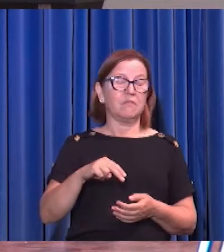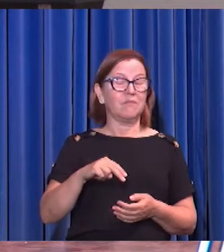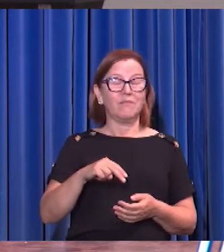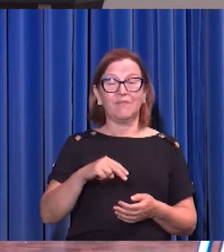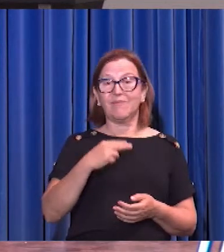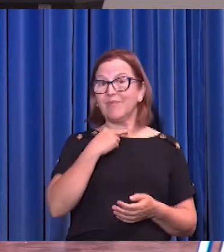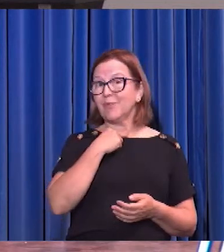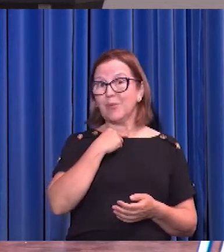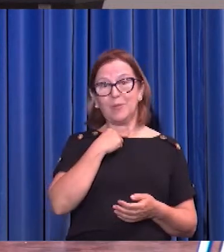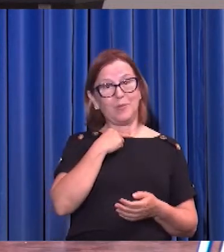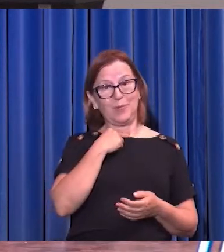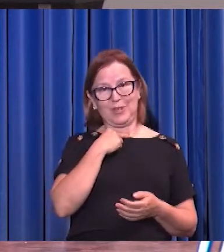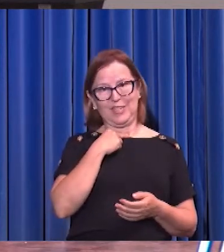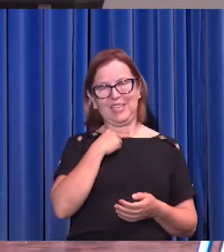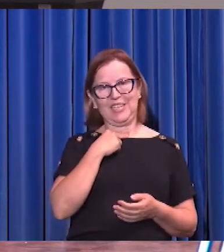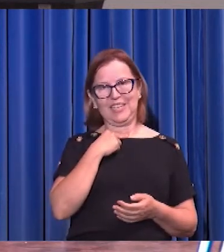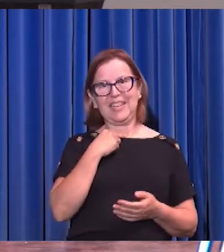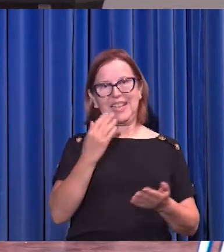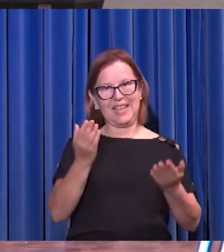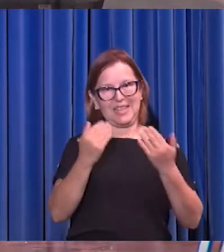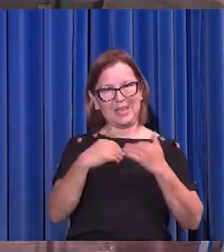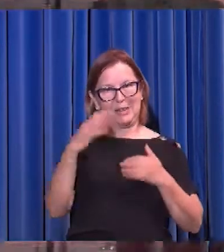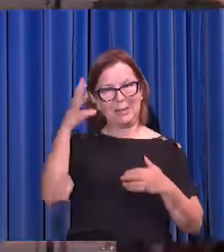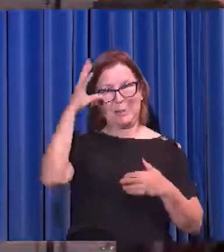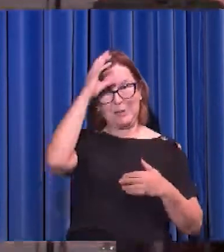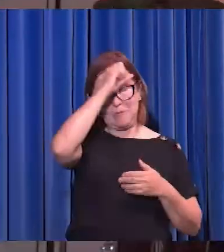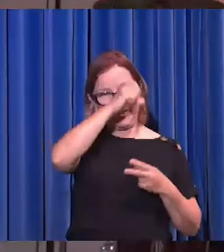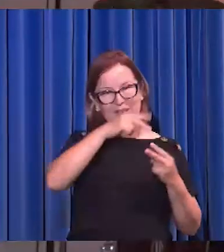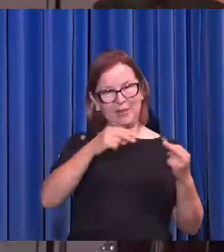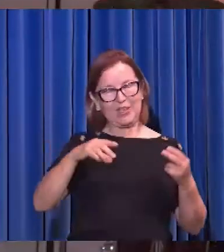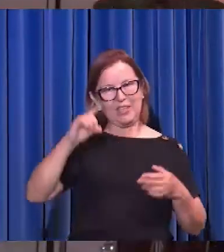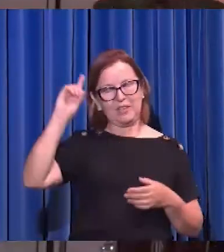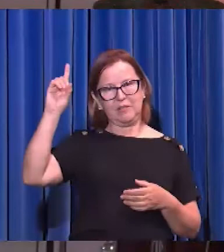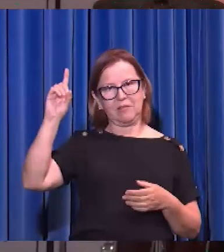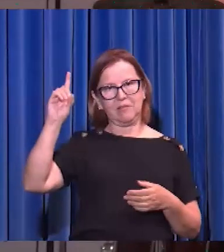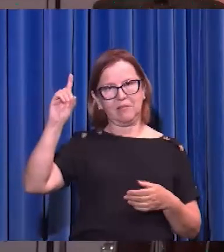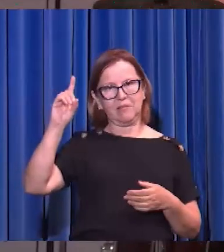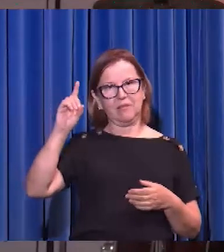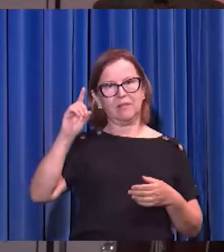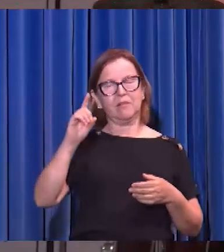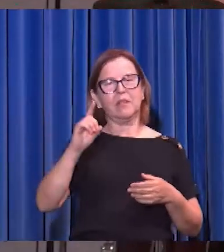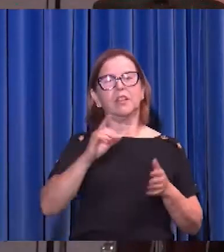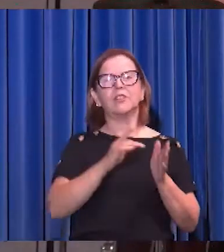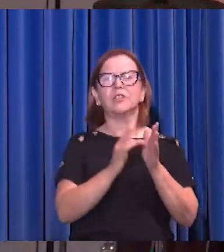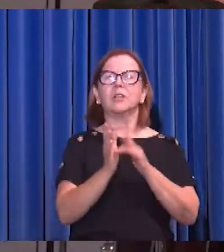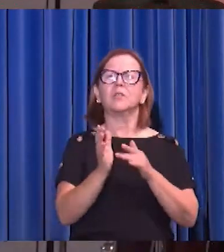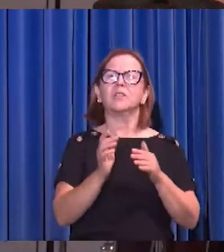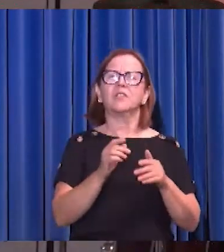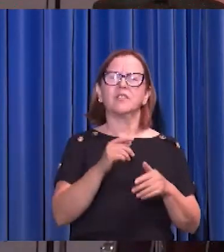muito embora Jesus tenha dito assim: você é mestre em Israel?